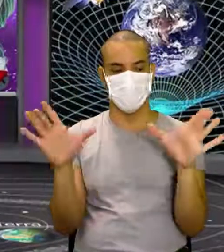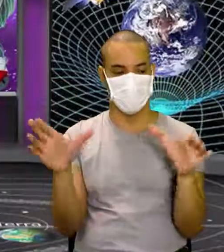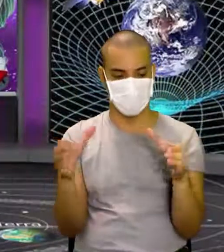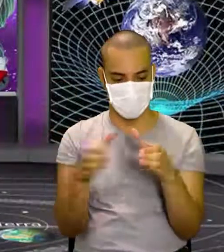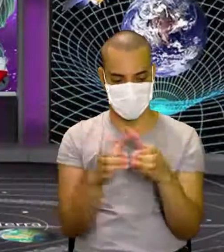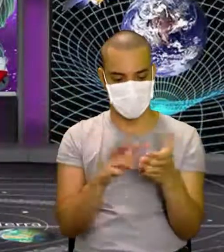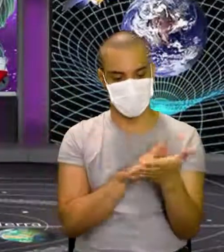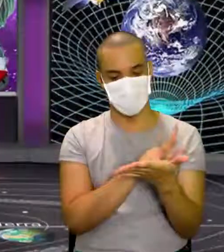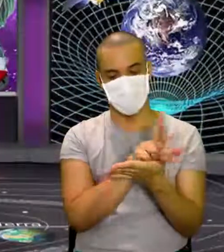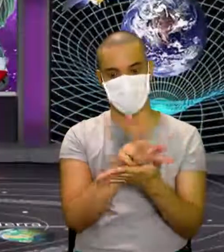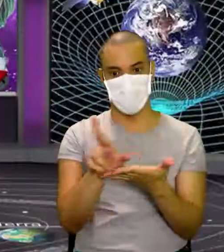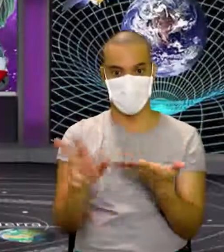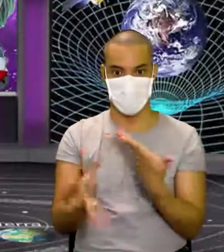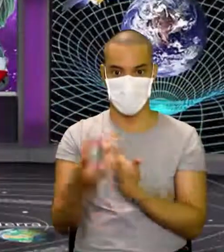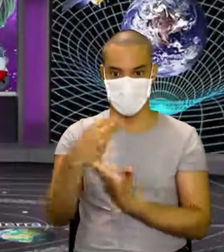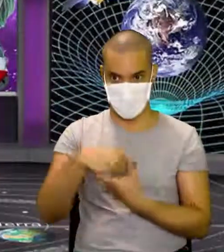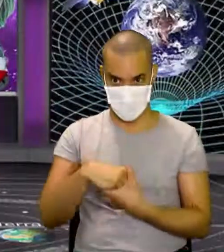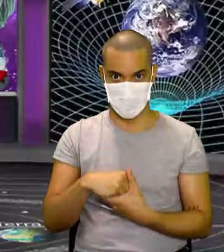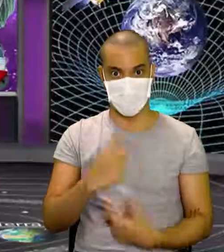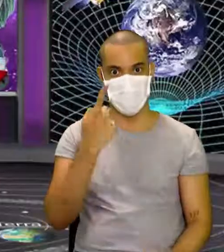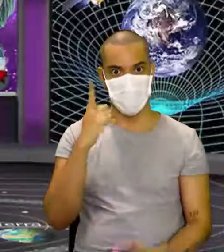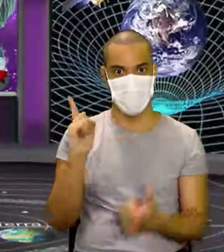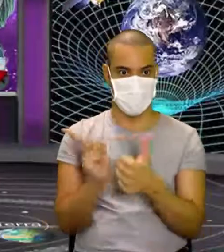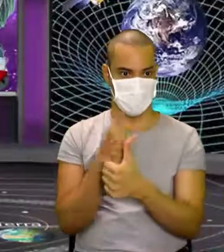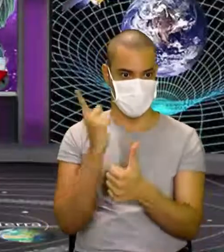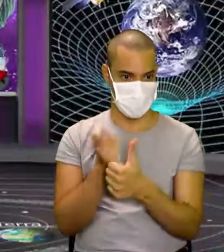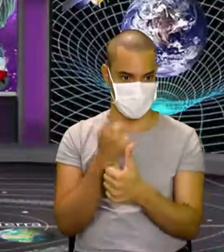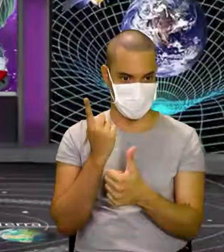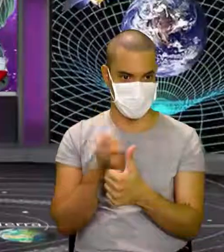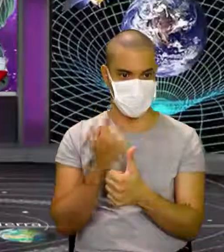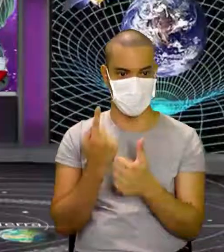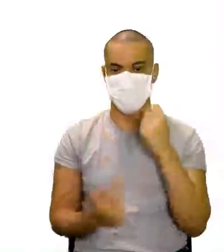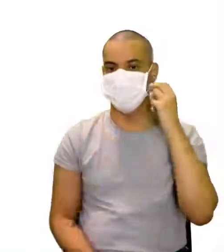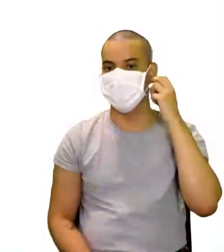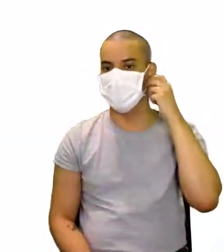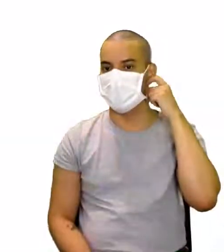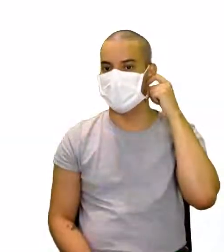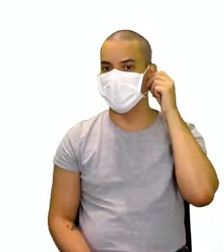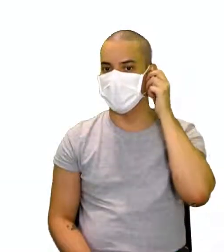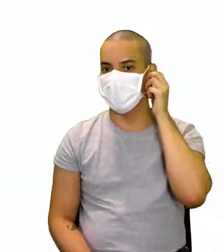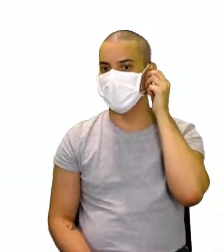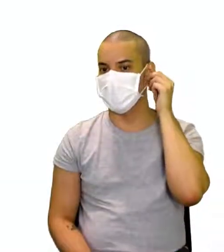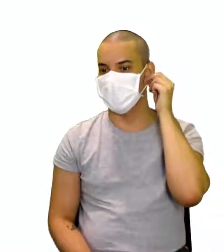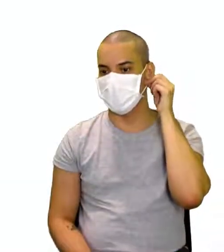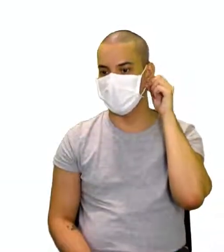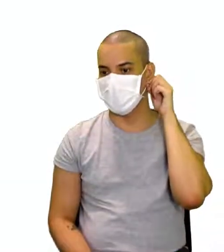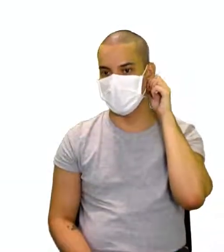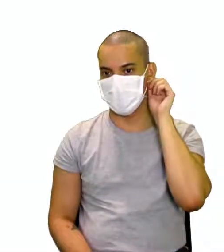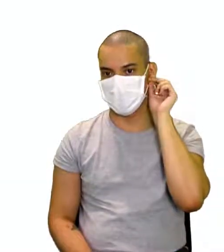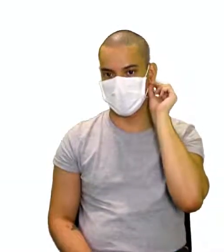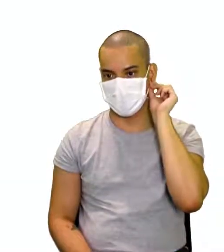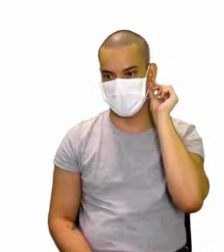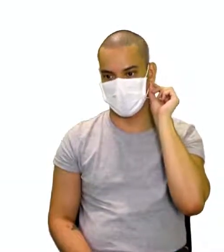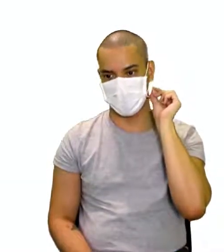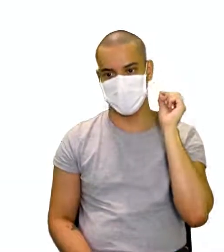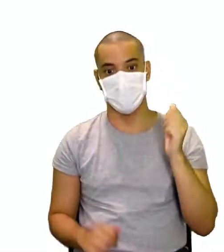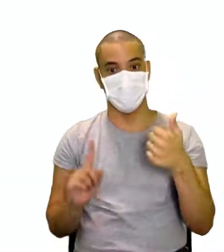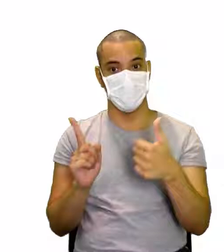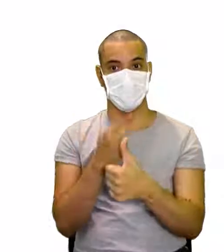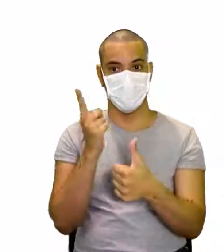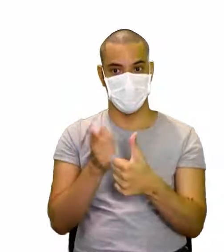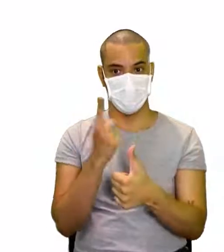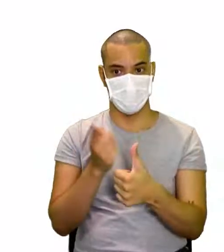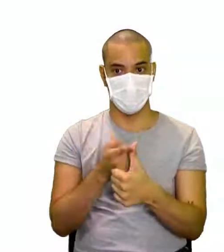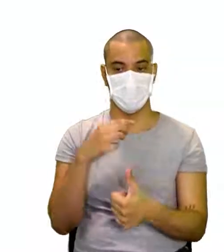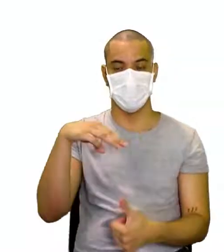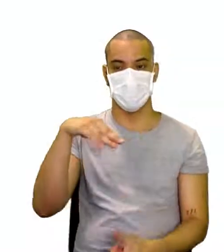de propriedades, ok? Vamos ver a primeira ali, então. Olha só, a primeira propriedade são os polos magnéticos.